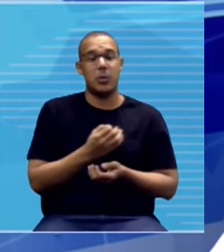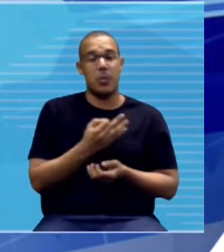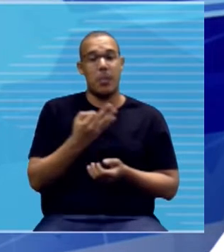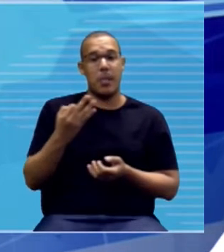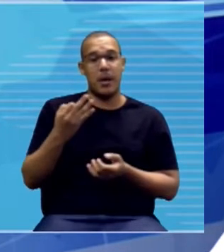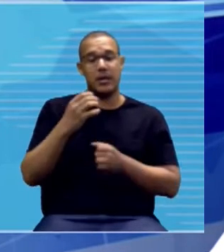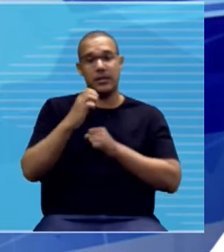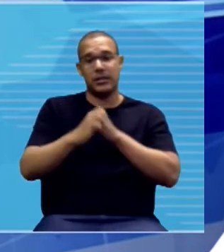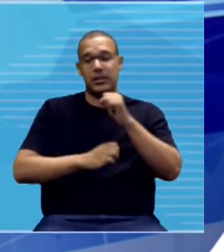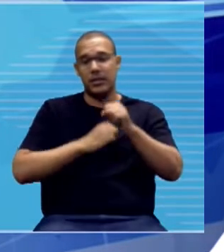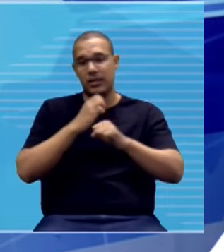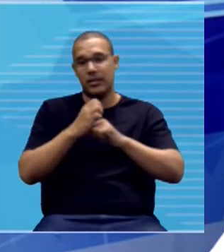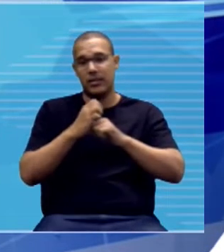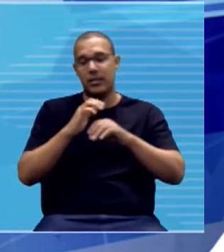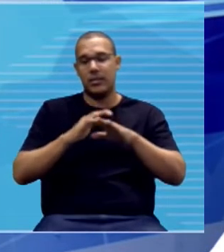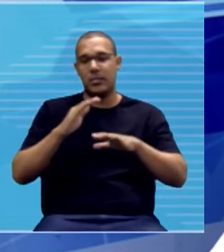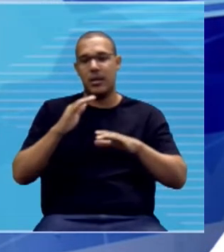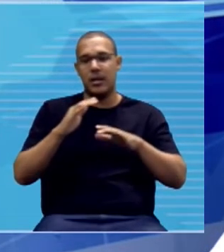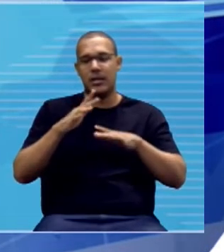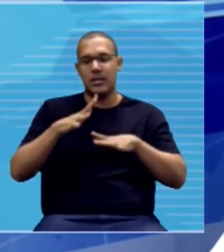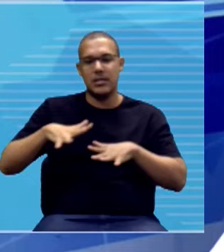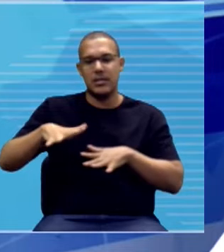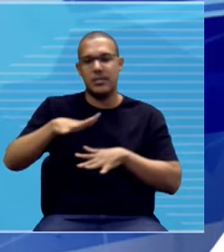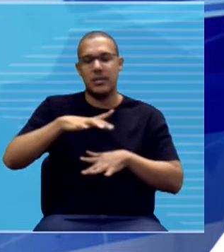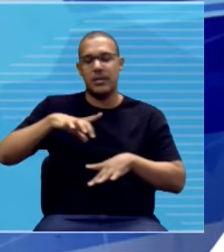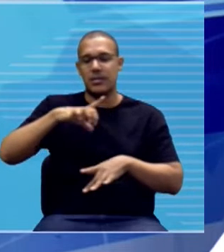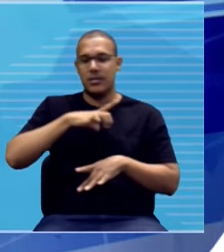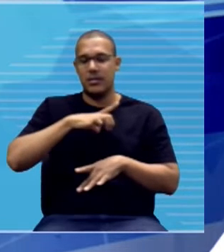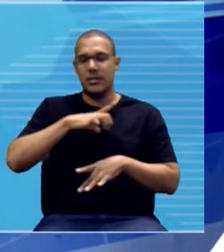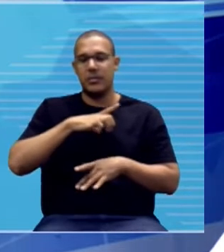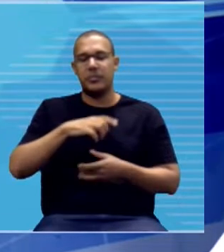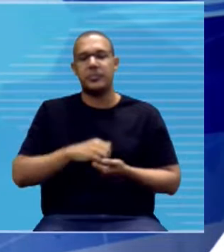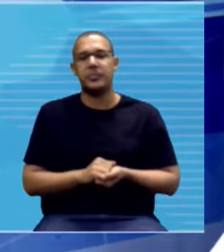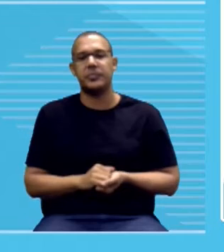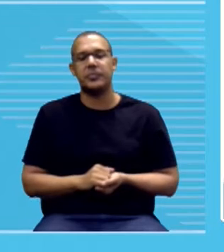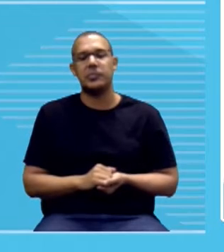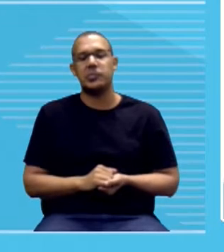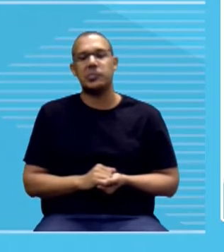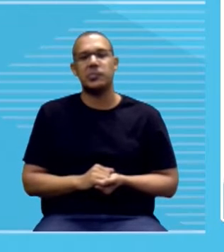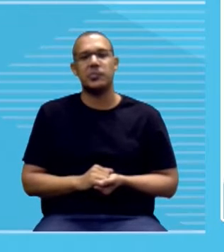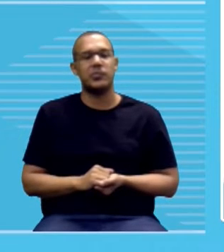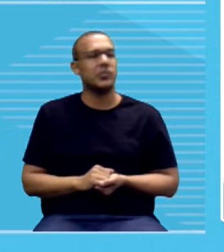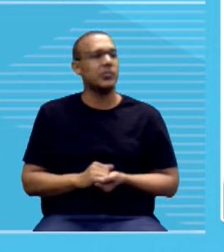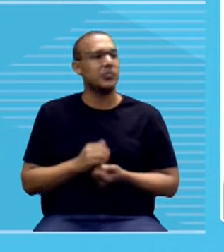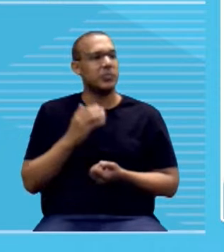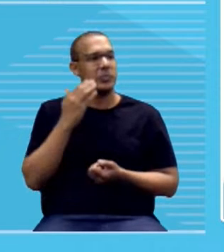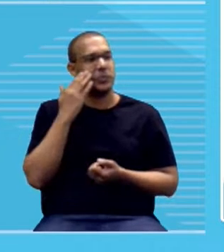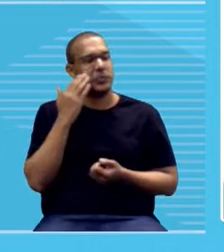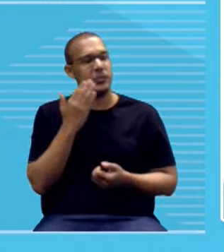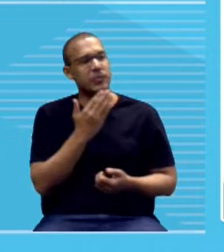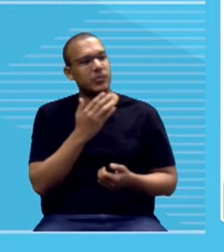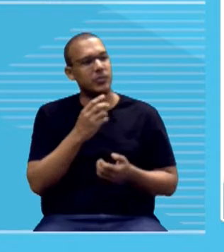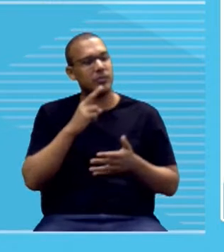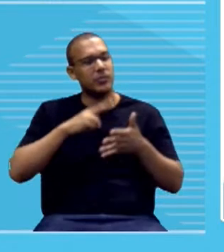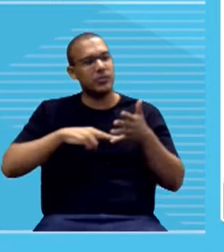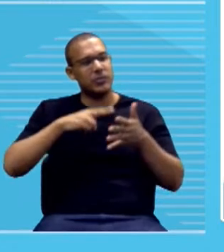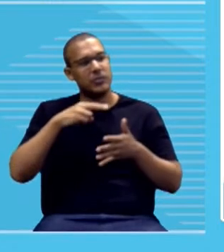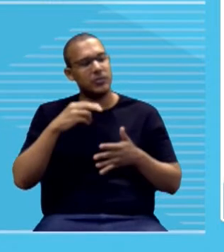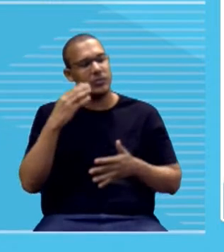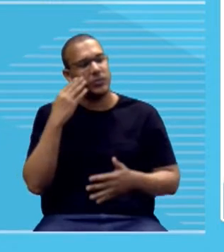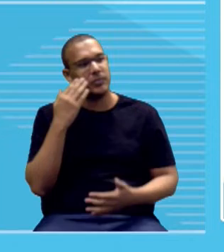elétrons, maior a quantidade de espaço que você teria. Beleza? O engenheiro explica que os prótons com